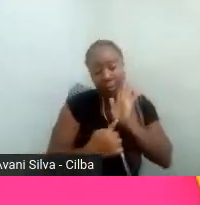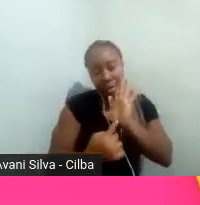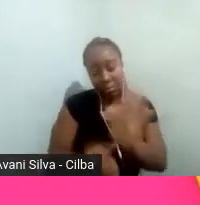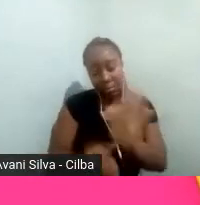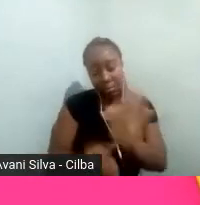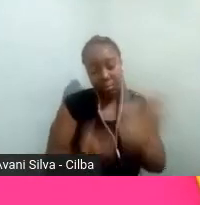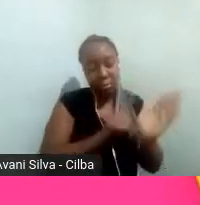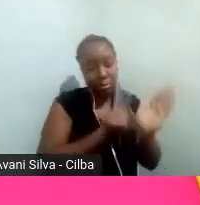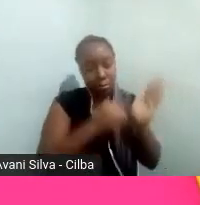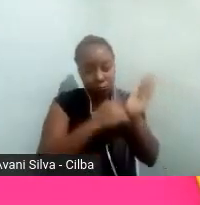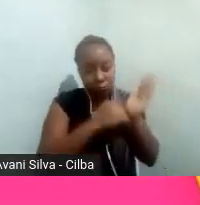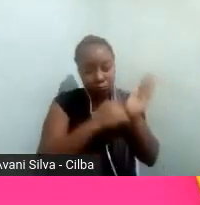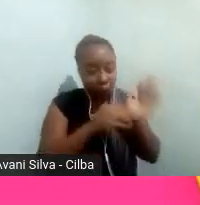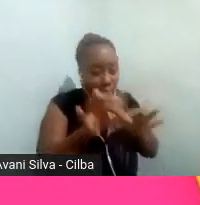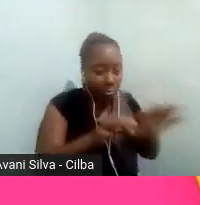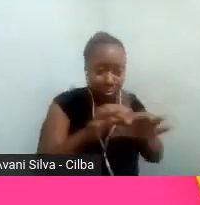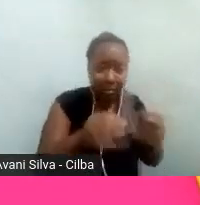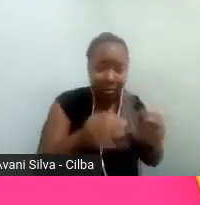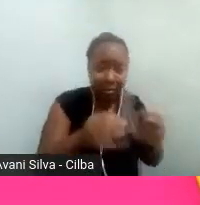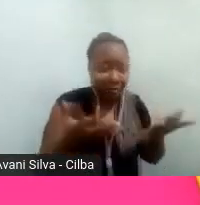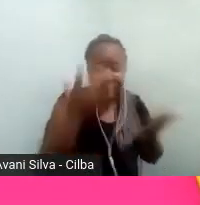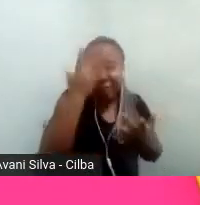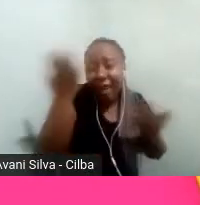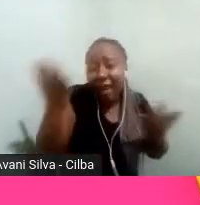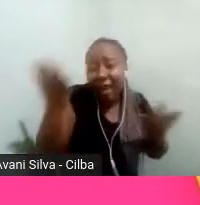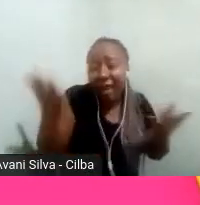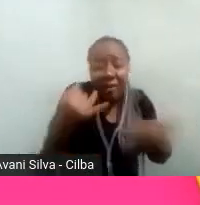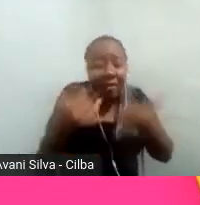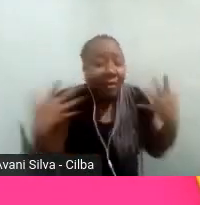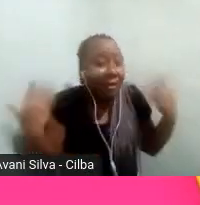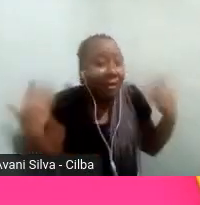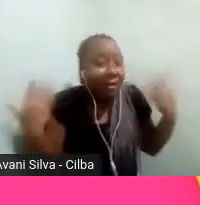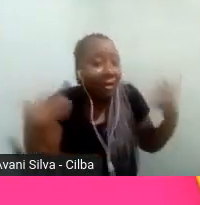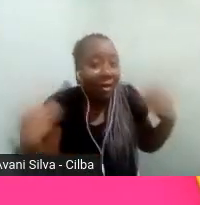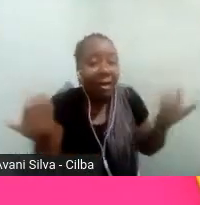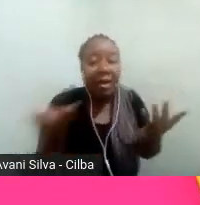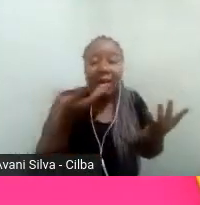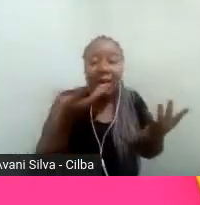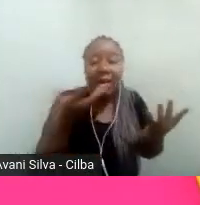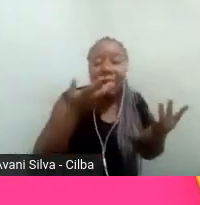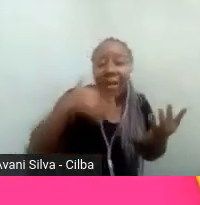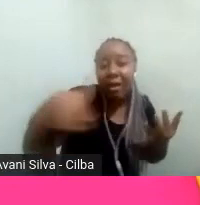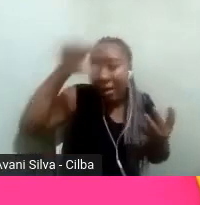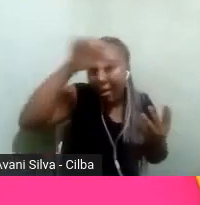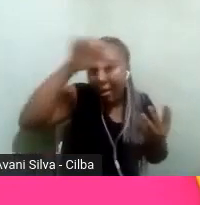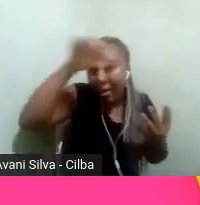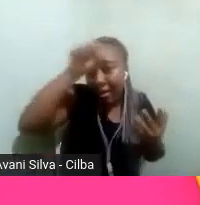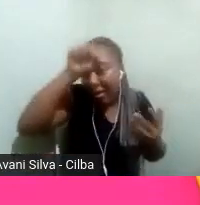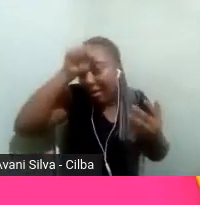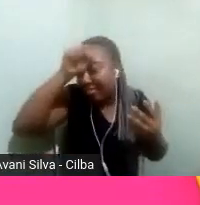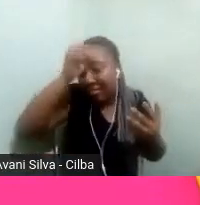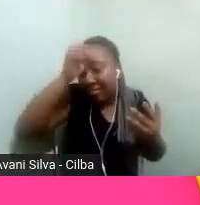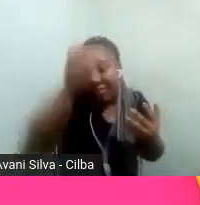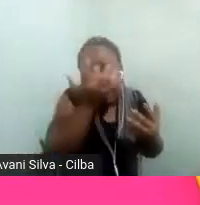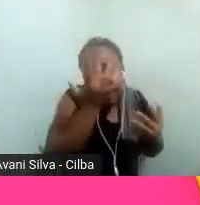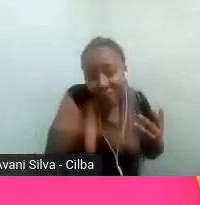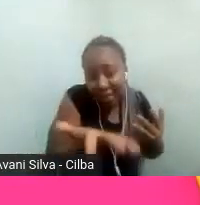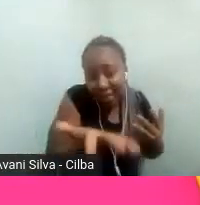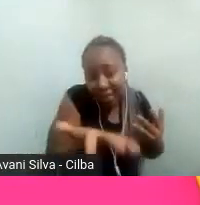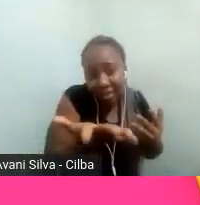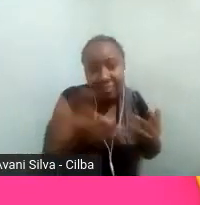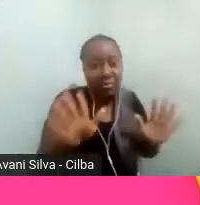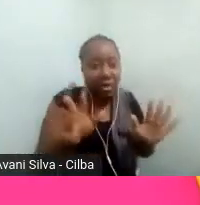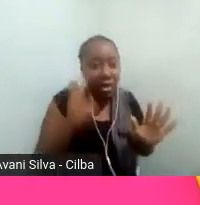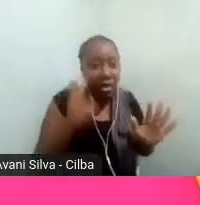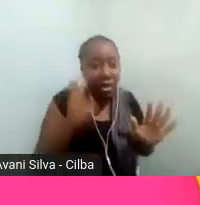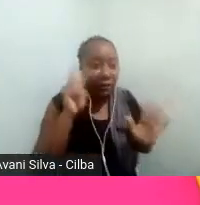forma lúdica, divertida, as crianças vão assimilar com tranquilidade isso. Então, não veja o